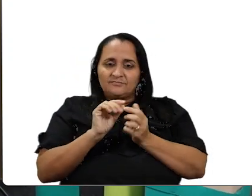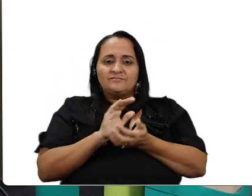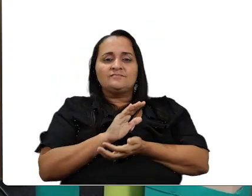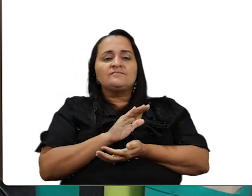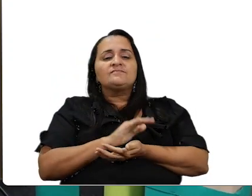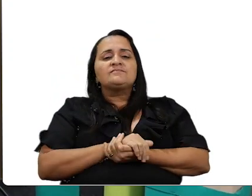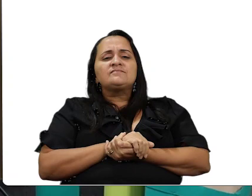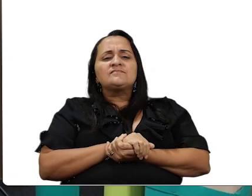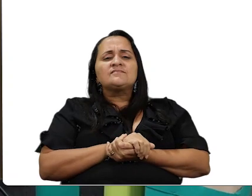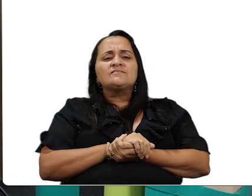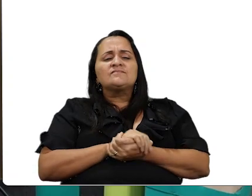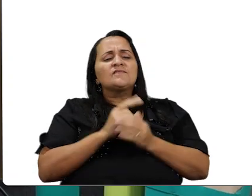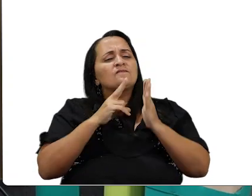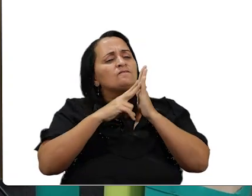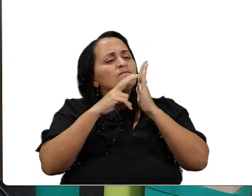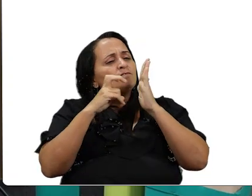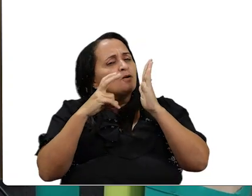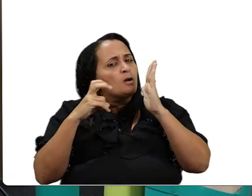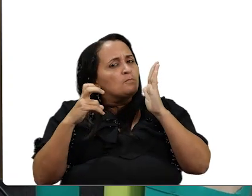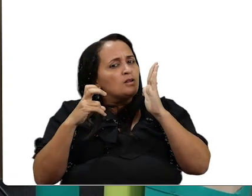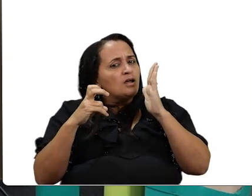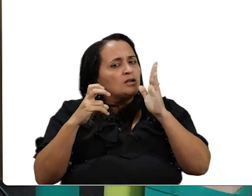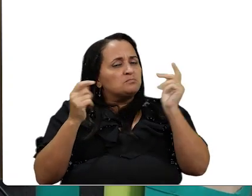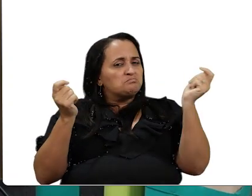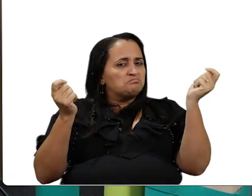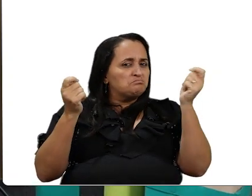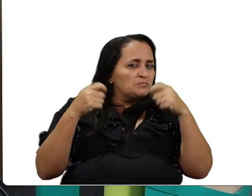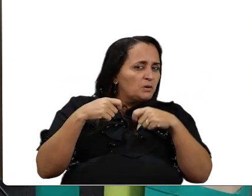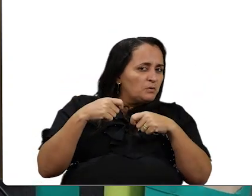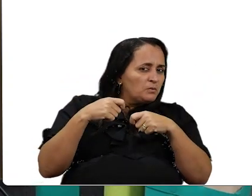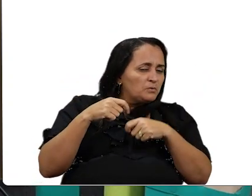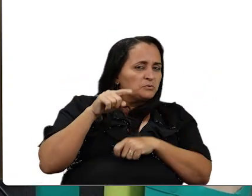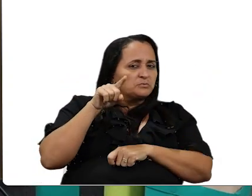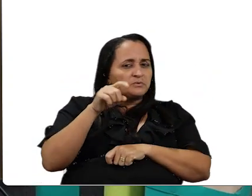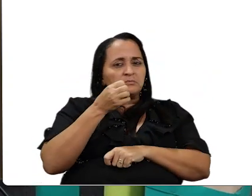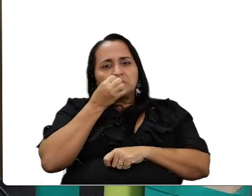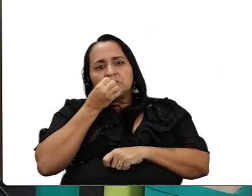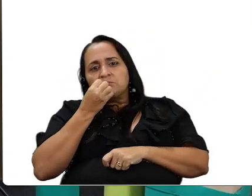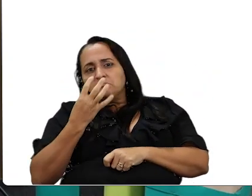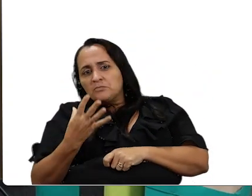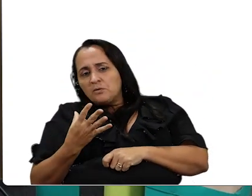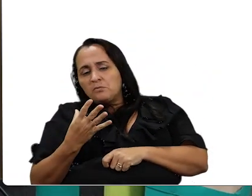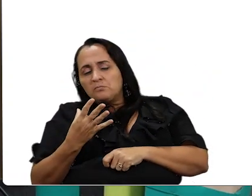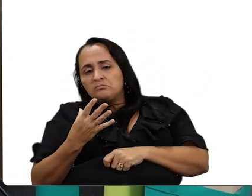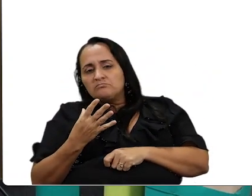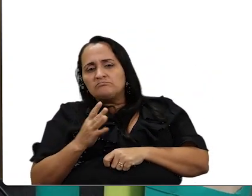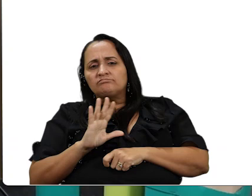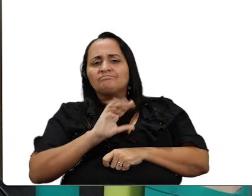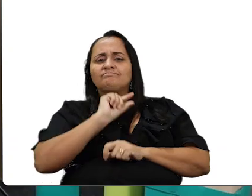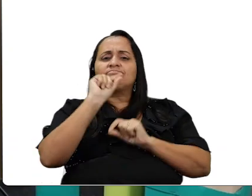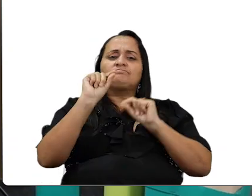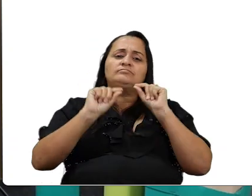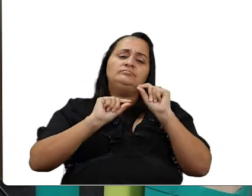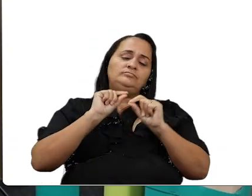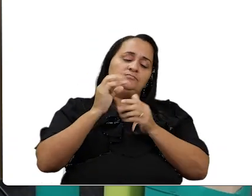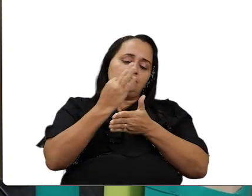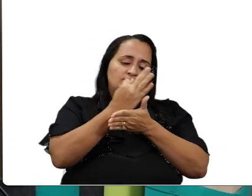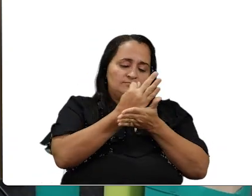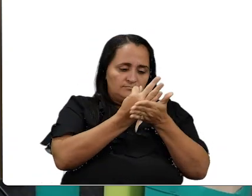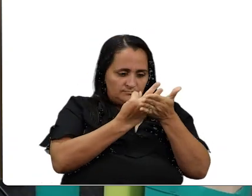sobre vocabulário. Será que seu vocabulário é bom? Nesse pedacinho de